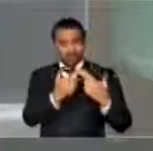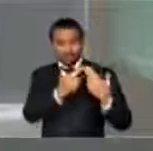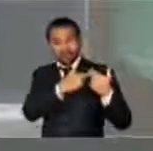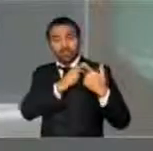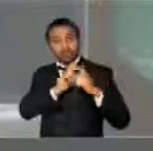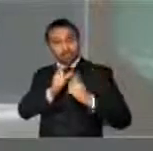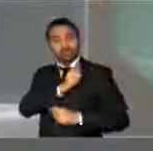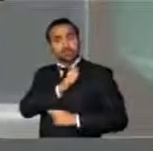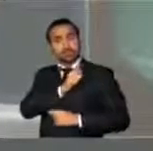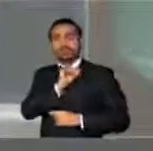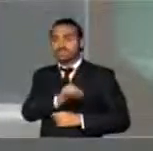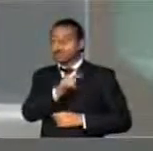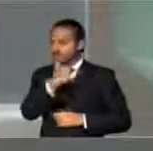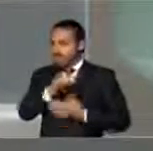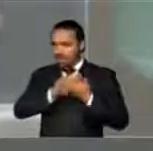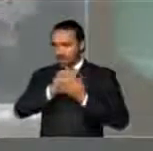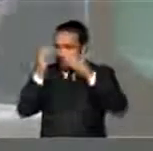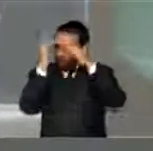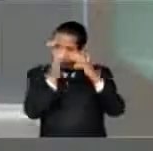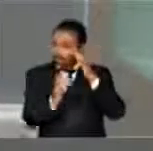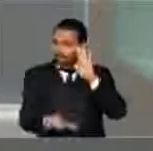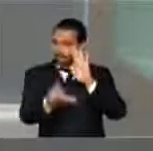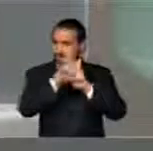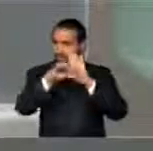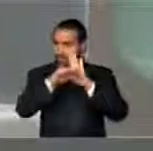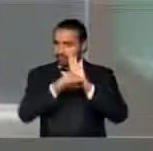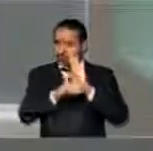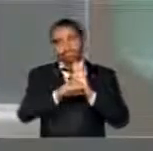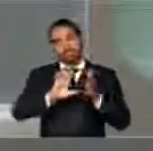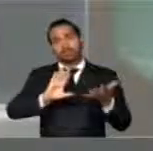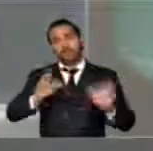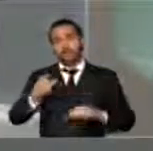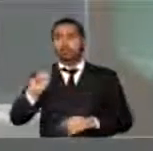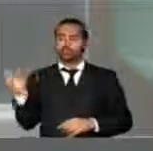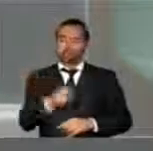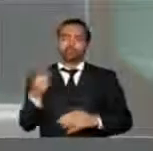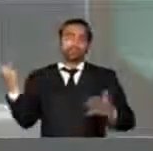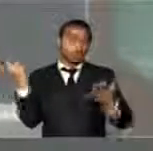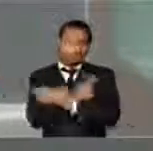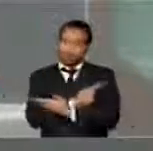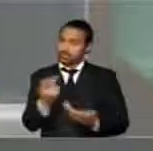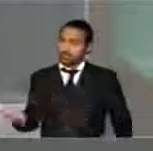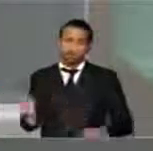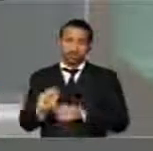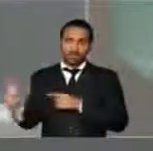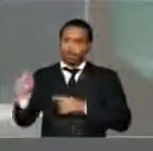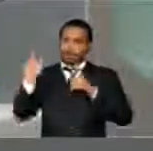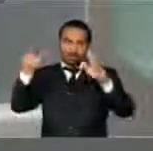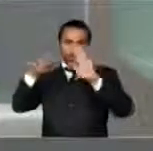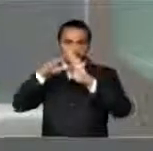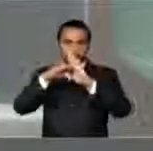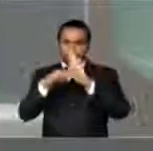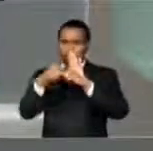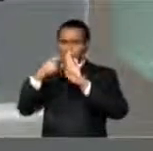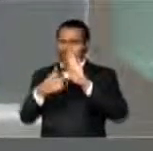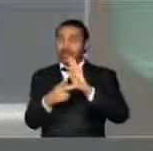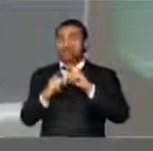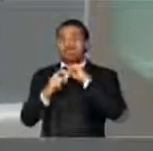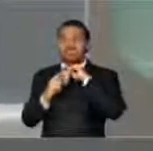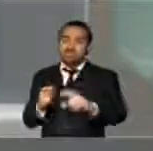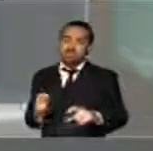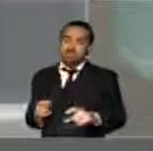que têm aqueles dispositivos, evidentemente que estão passíveis de serem enquadrados, como manda a regra do jogo, e ninguém, no Estado